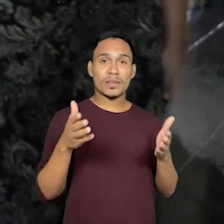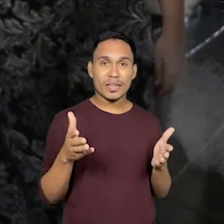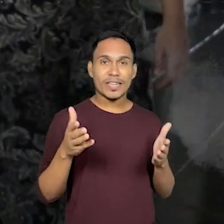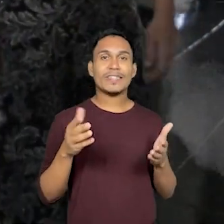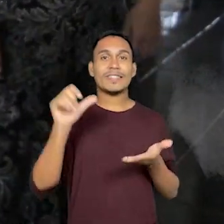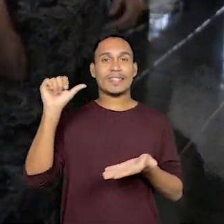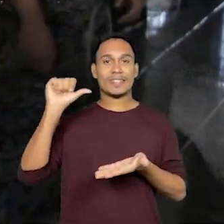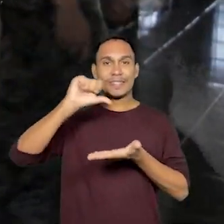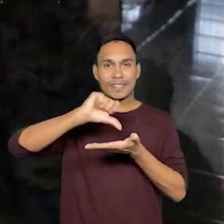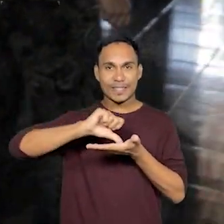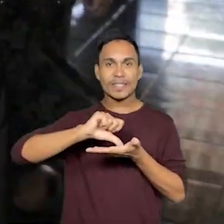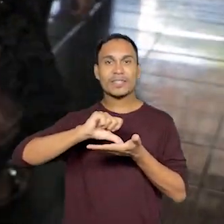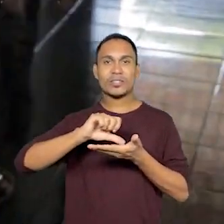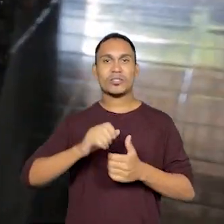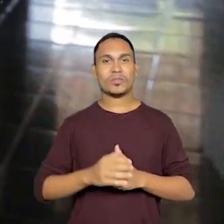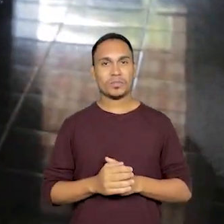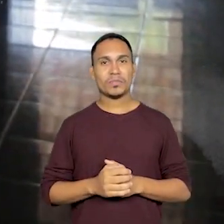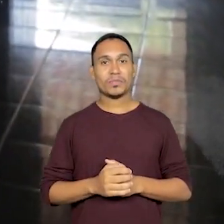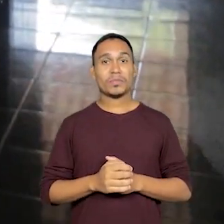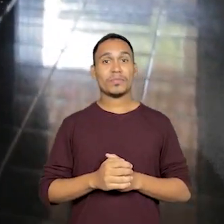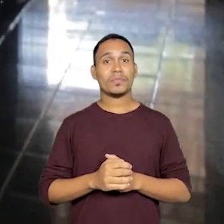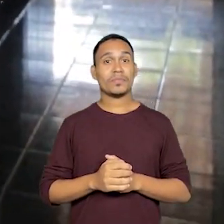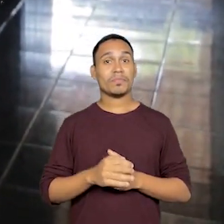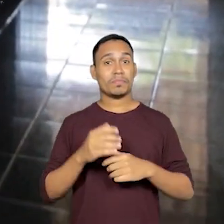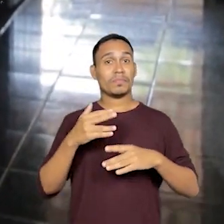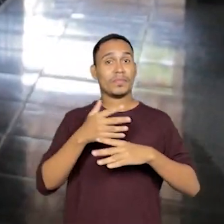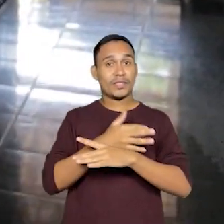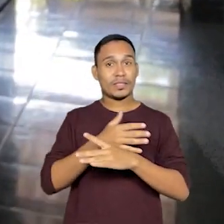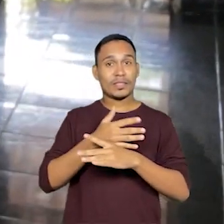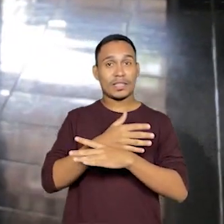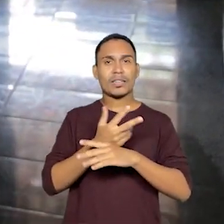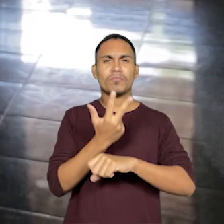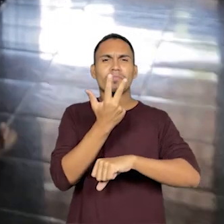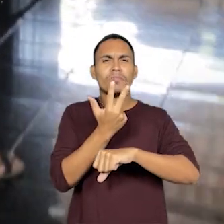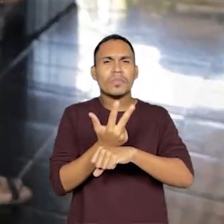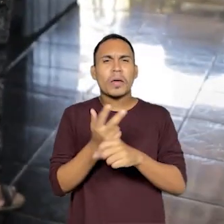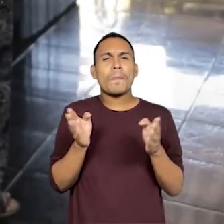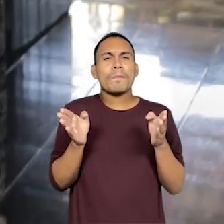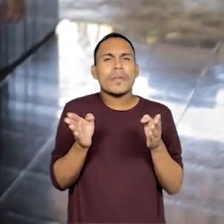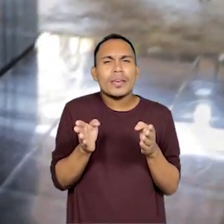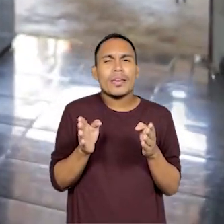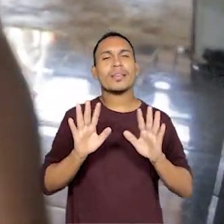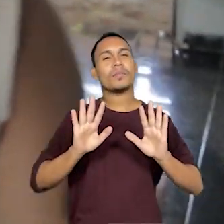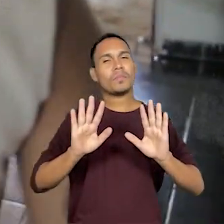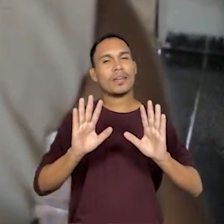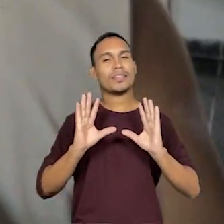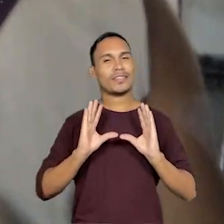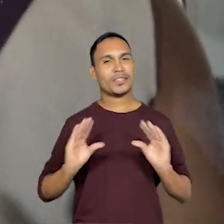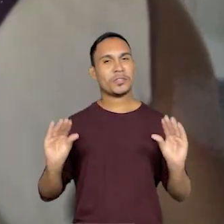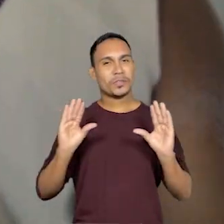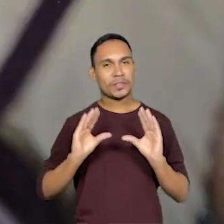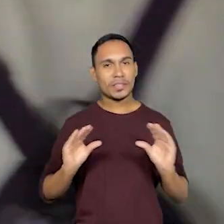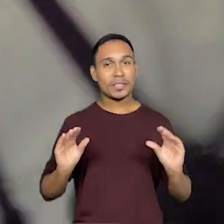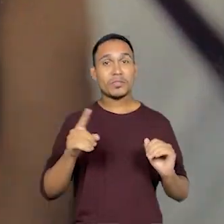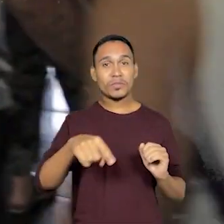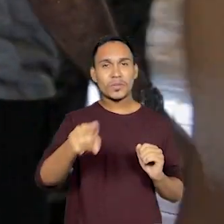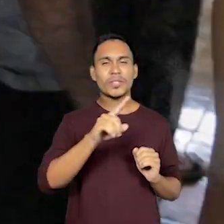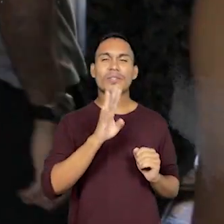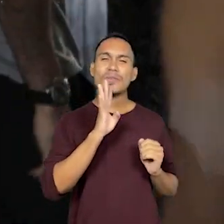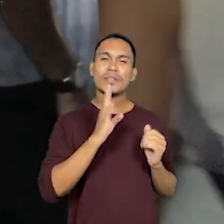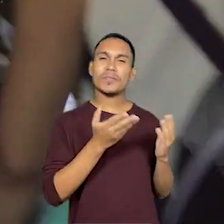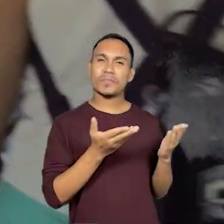nossa sede. É no centro da cidade de Averóis. Uma sala extensa com paredes brancas e quadros com fotografias.